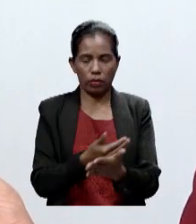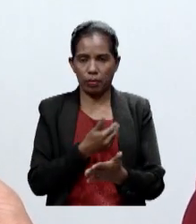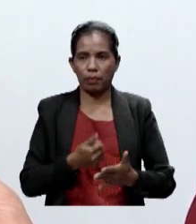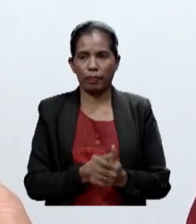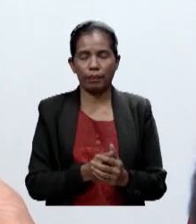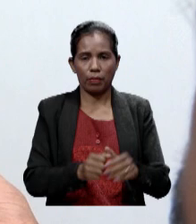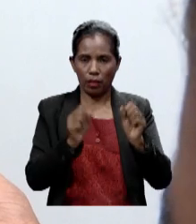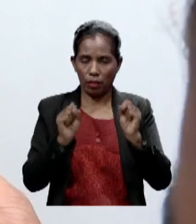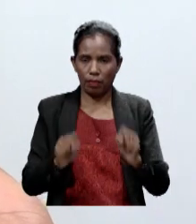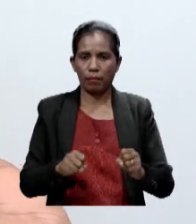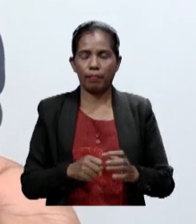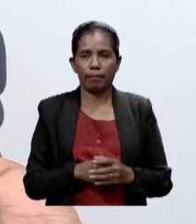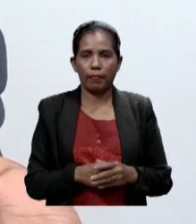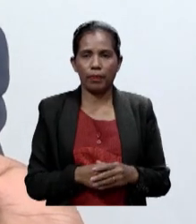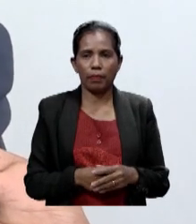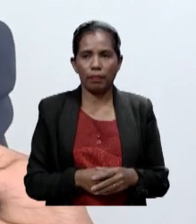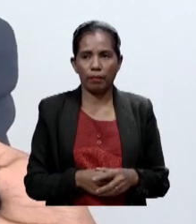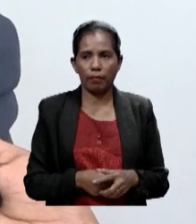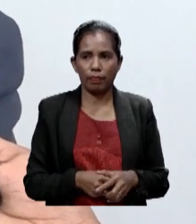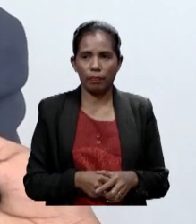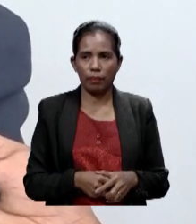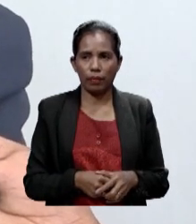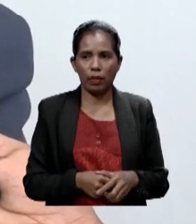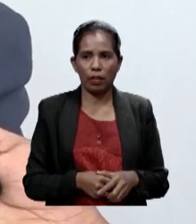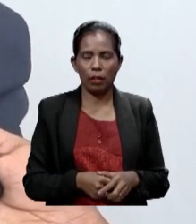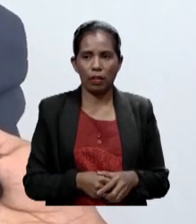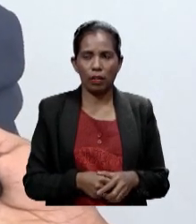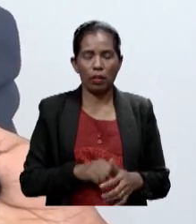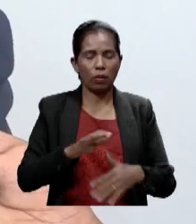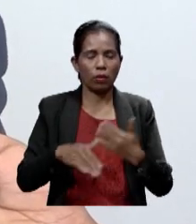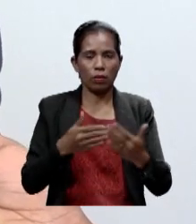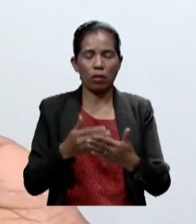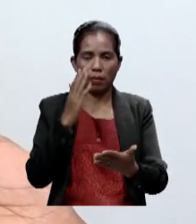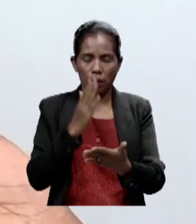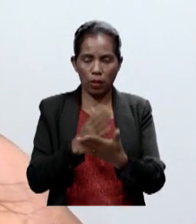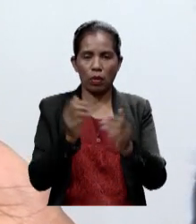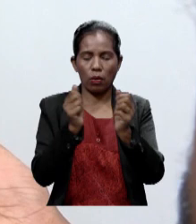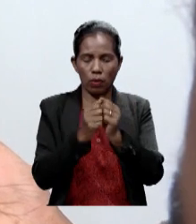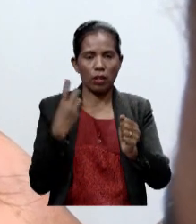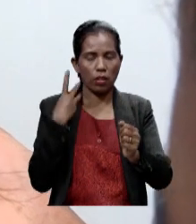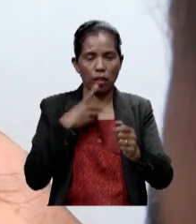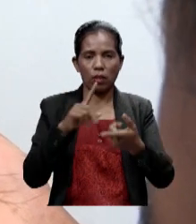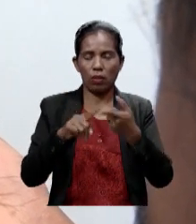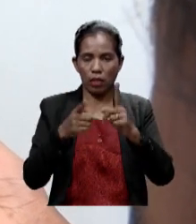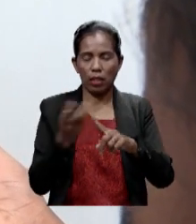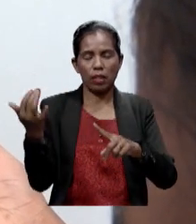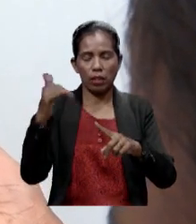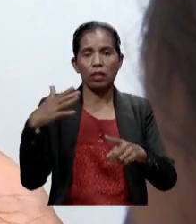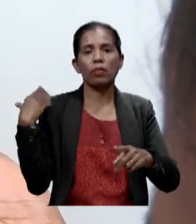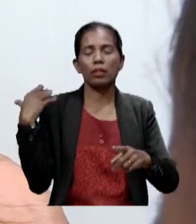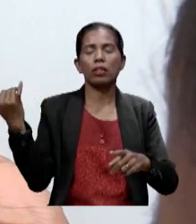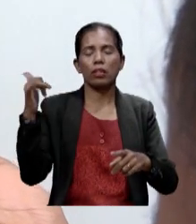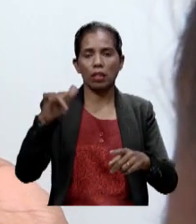para nessa outra busca combate ho itane maluk sira joven sira nebe iha liur ne halo insama